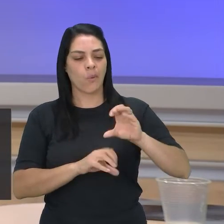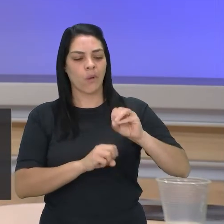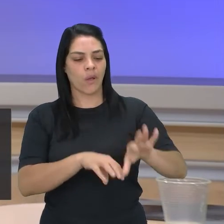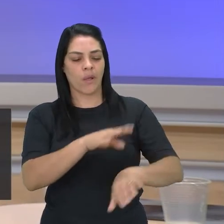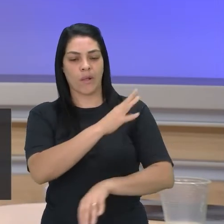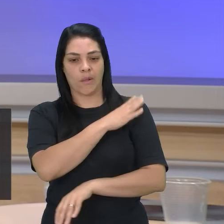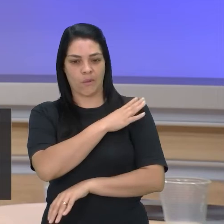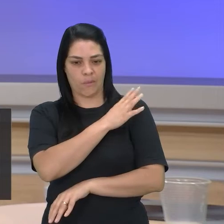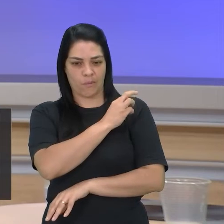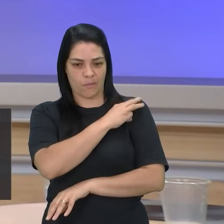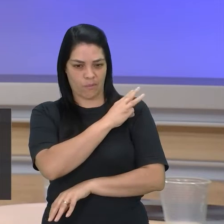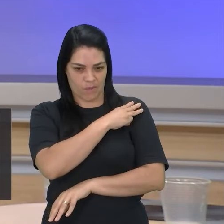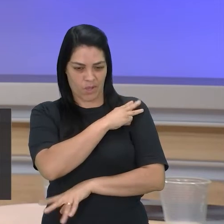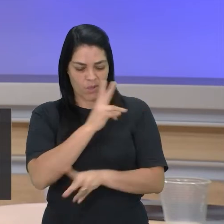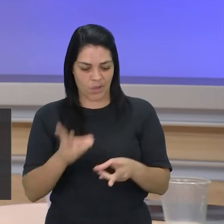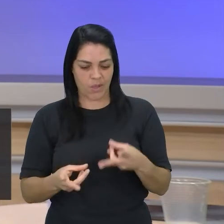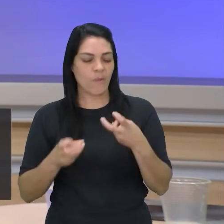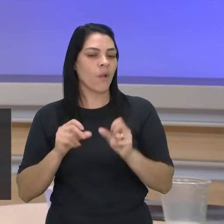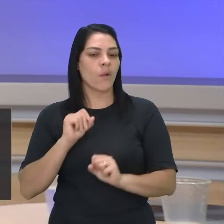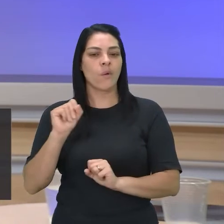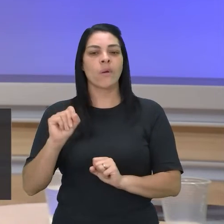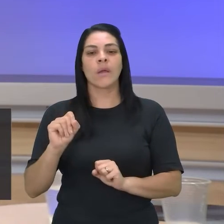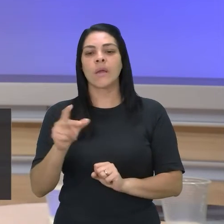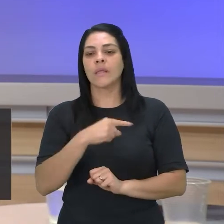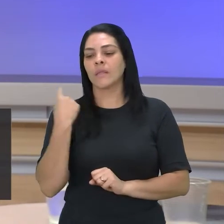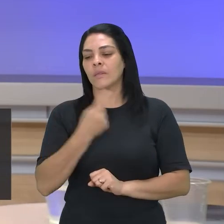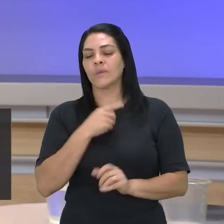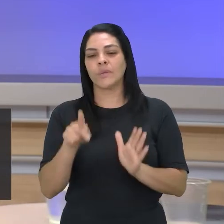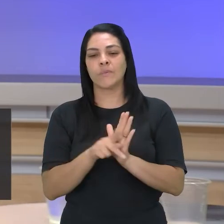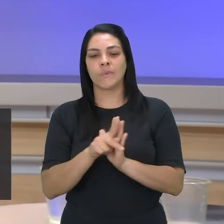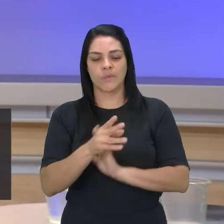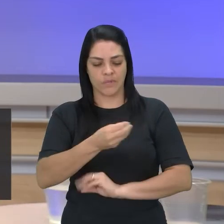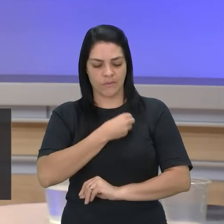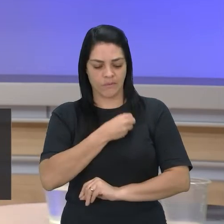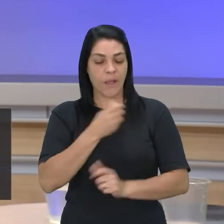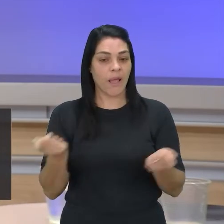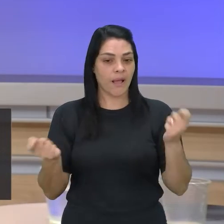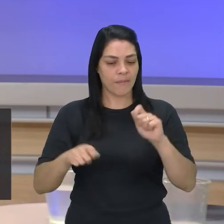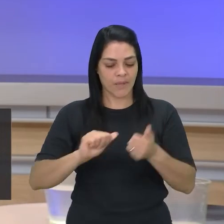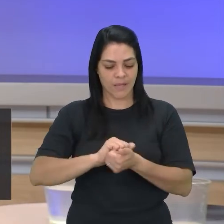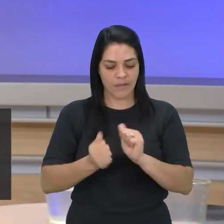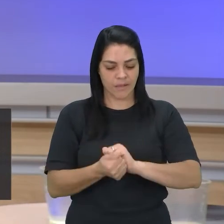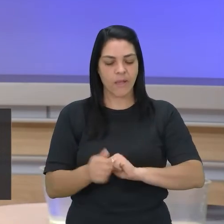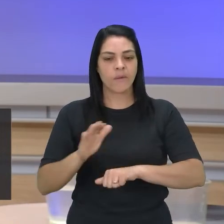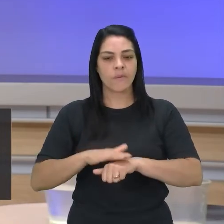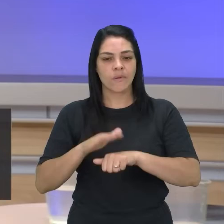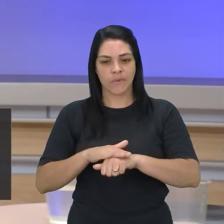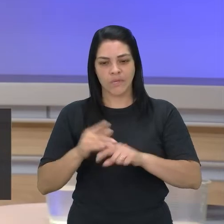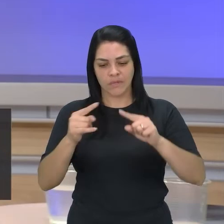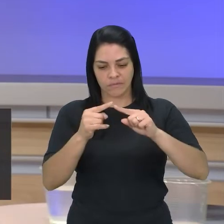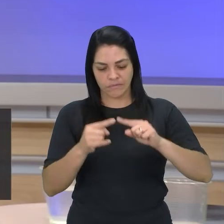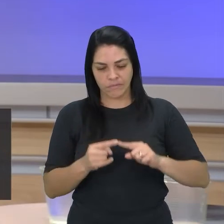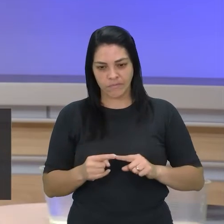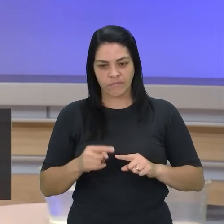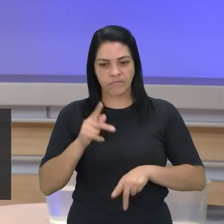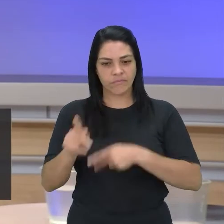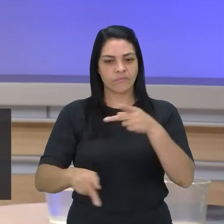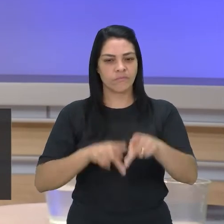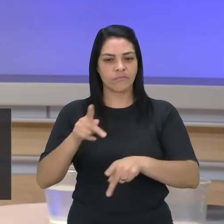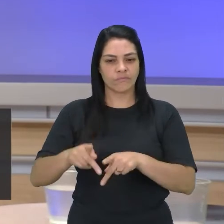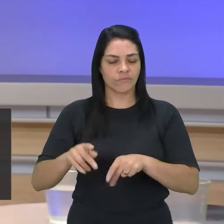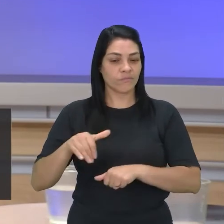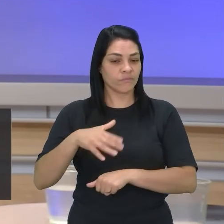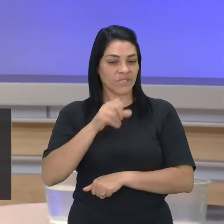médio e ver o que das nossas vivências vão precisar ser adaptadas para fazer mais sentido para esse público mais